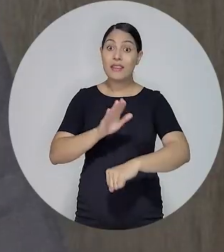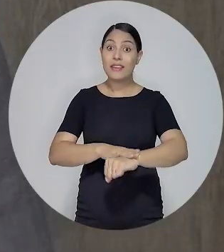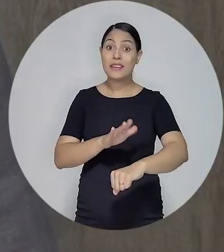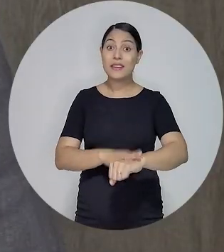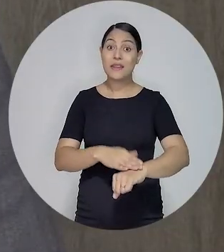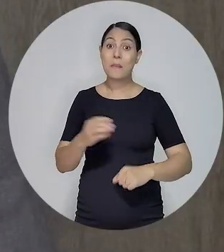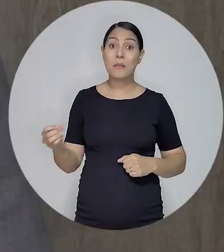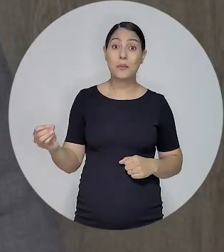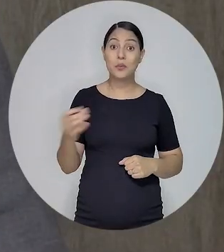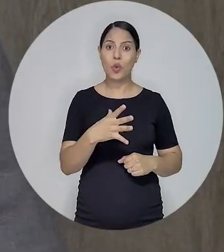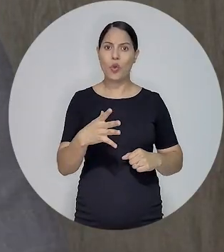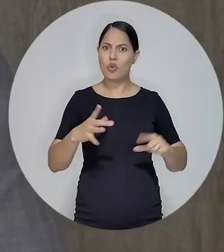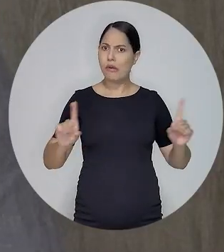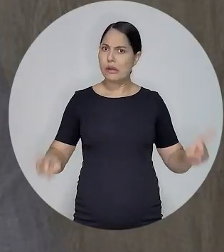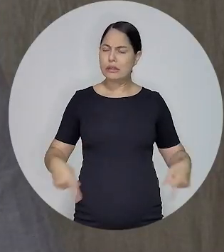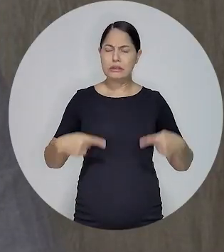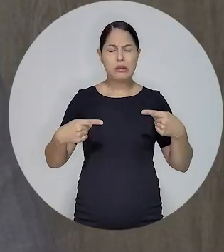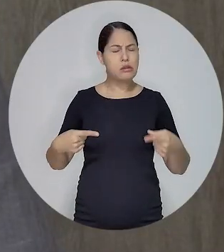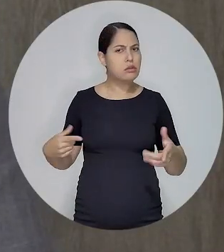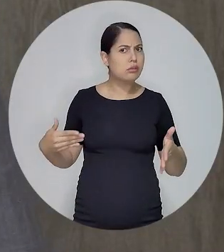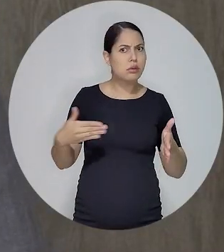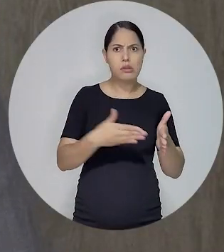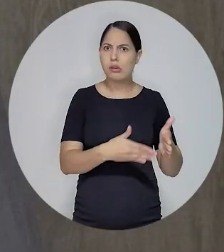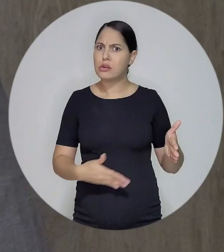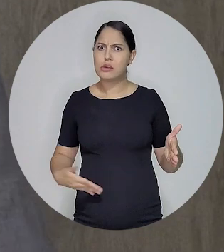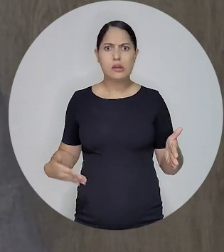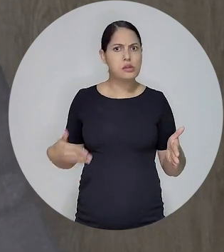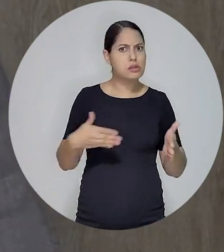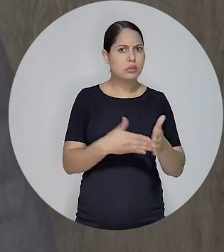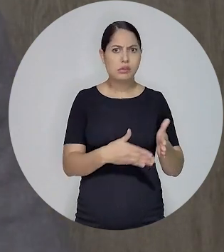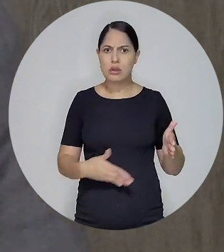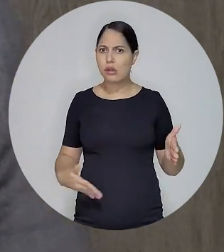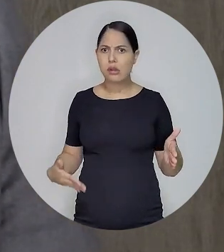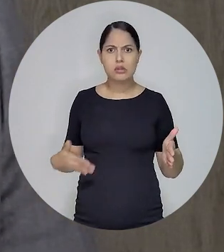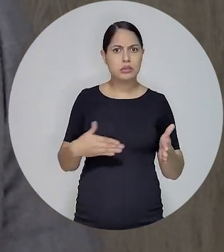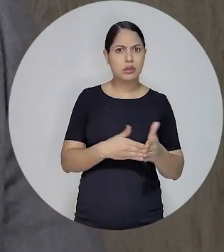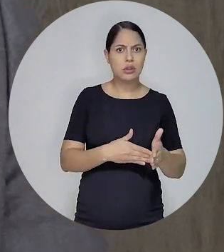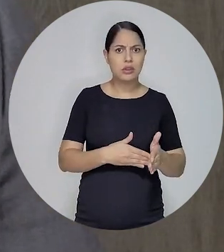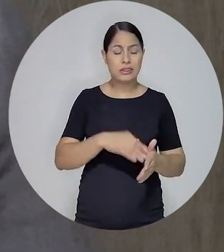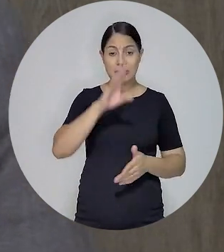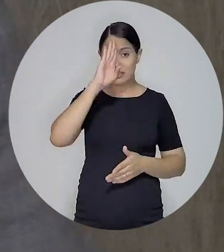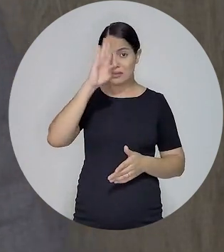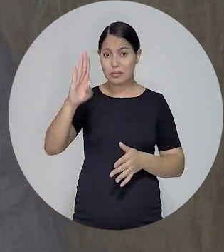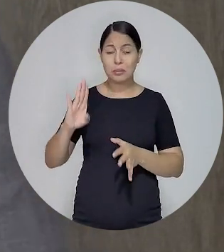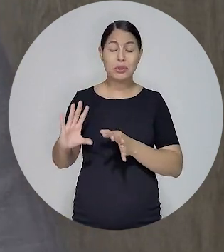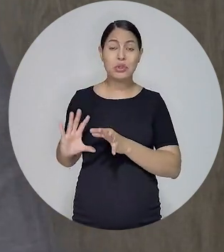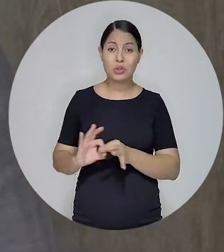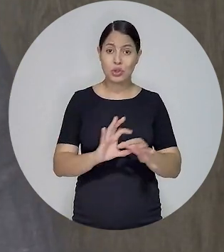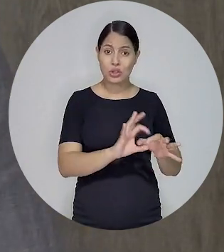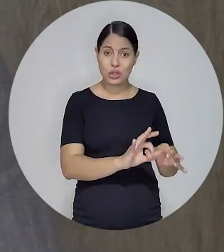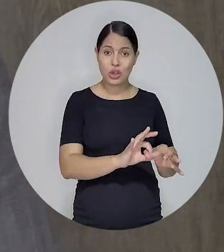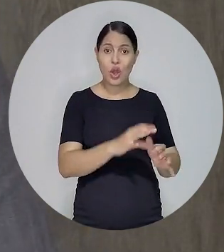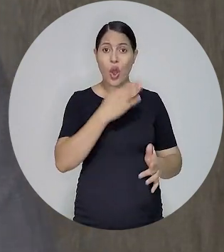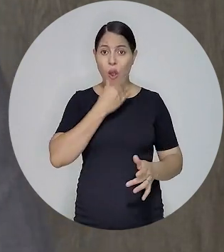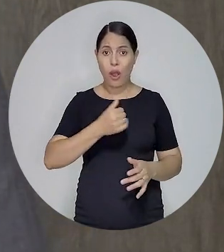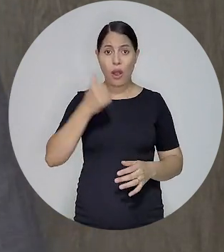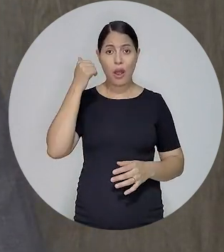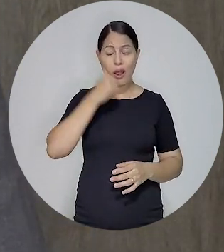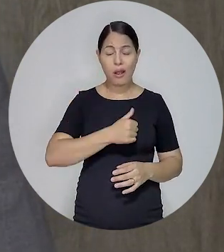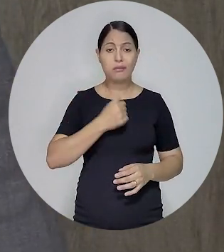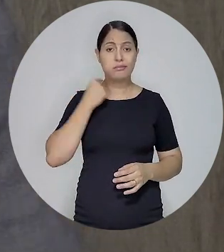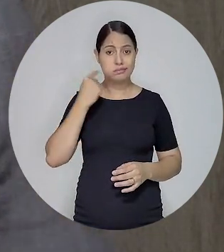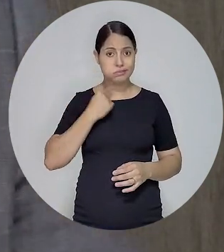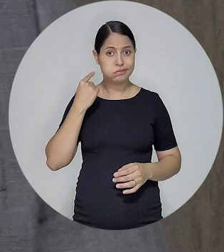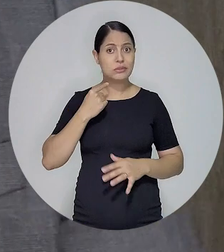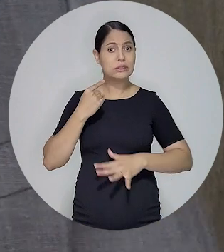jovem advocacia enfrenta novos tempos, com grandes desafios e dificuldades, principalmente quando se trata da integração